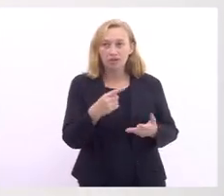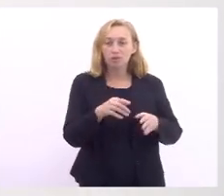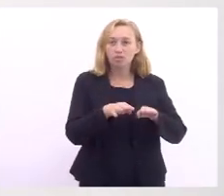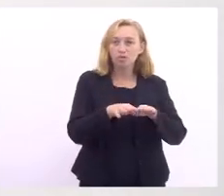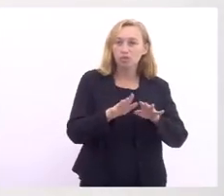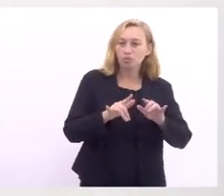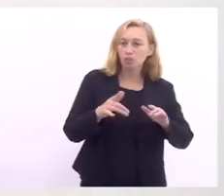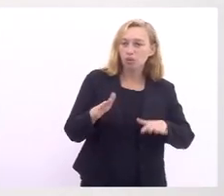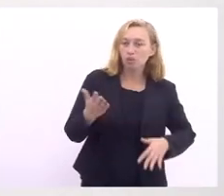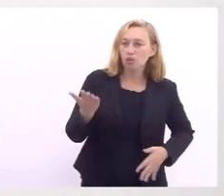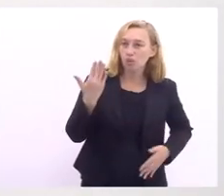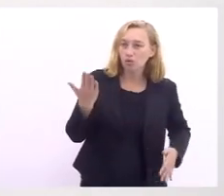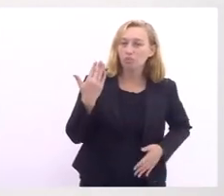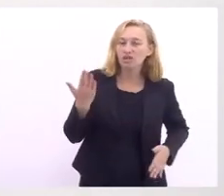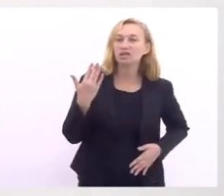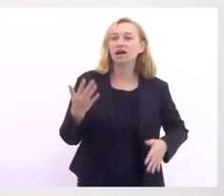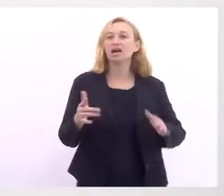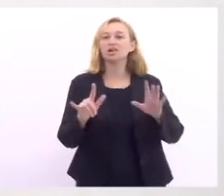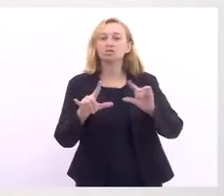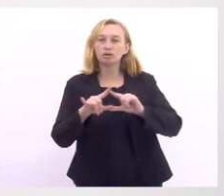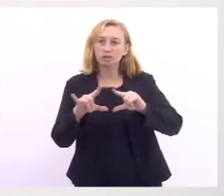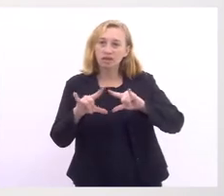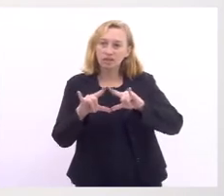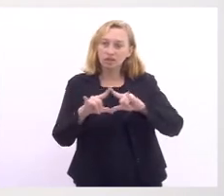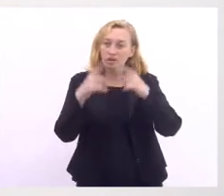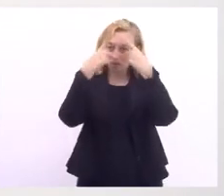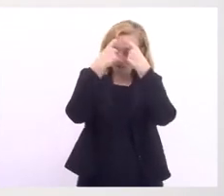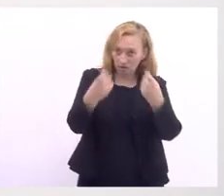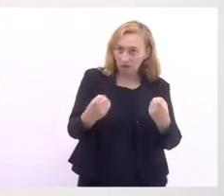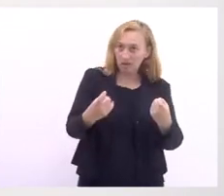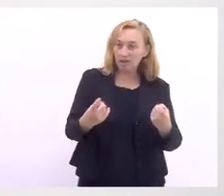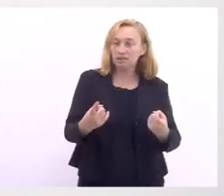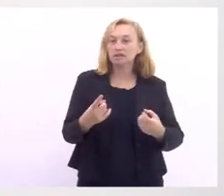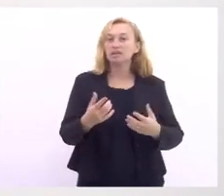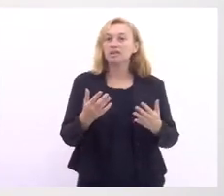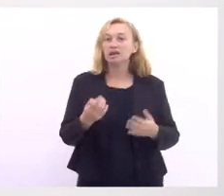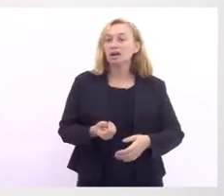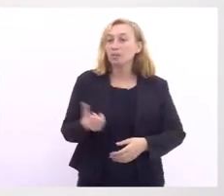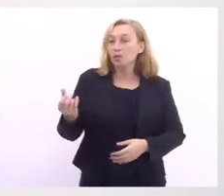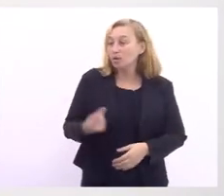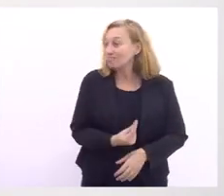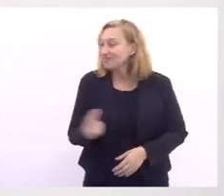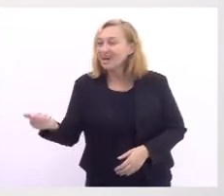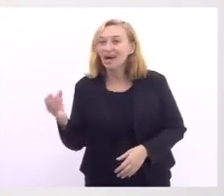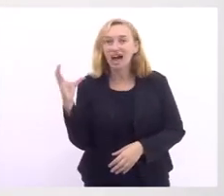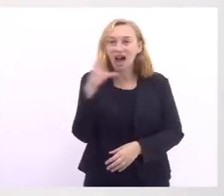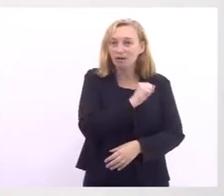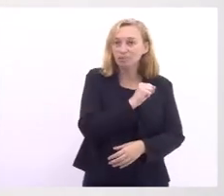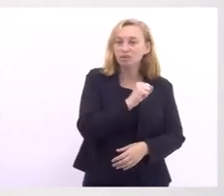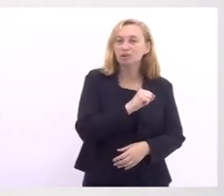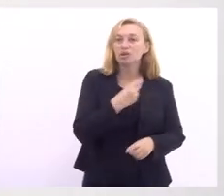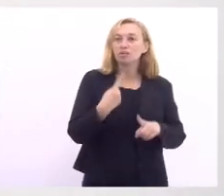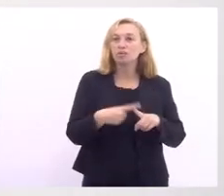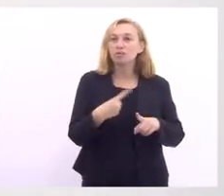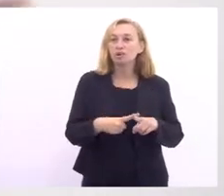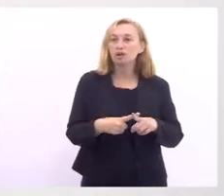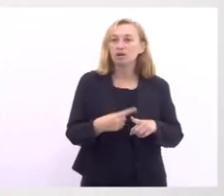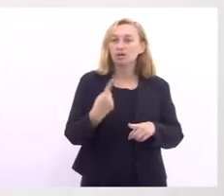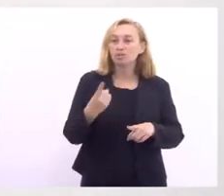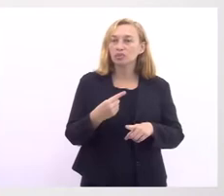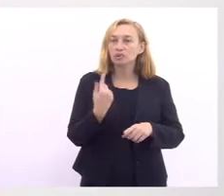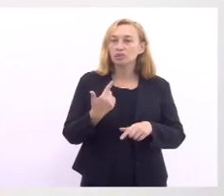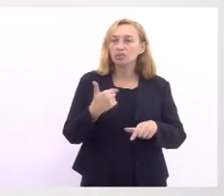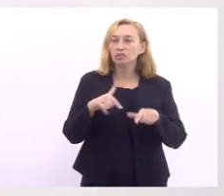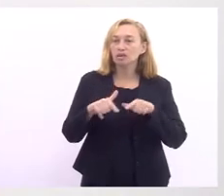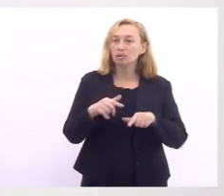milícia com a violência política daqui a pouco eu tenho que sair daqui a pouco inclusive rápido aqui por conta aqui nosso mandato tá